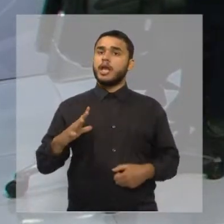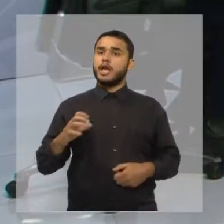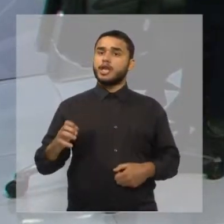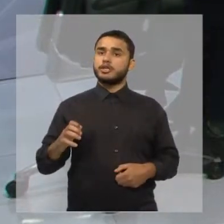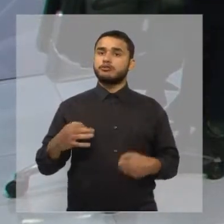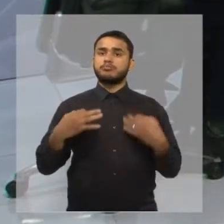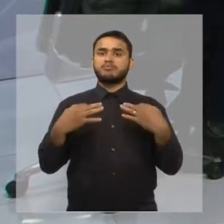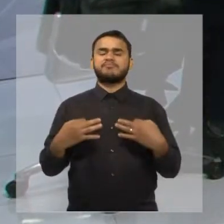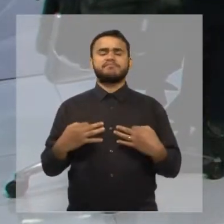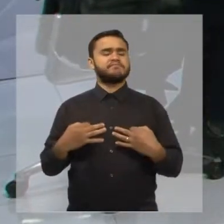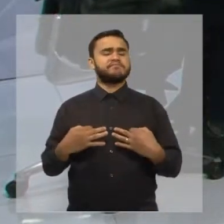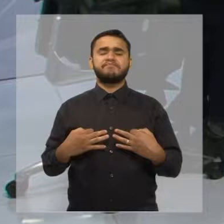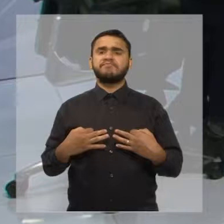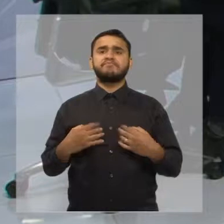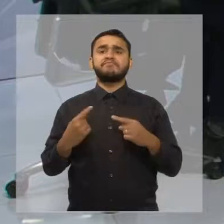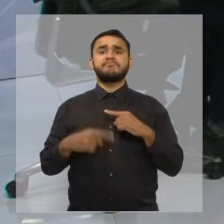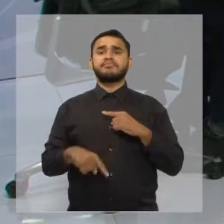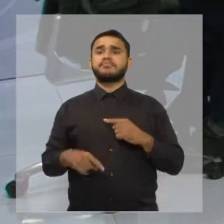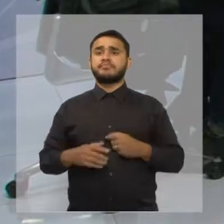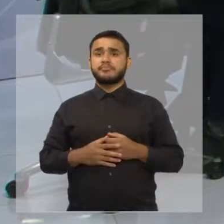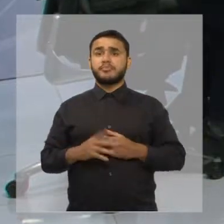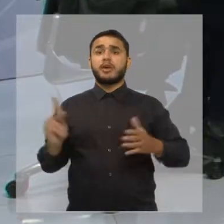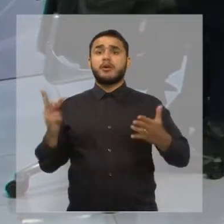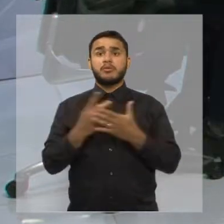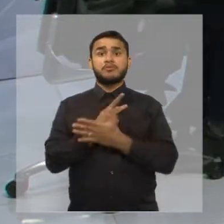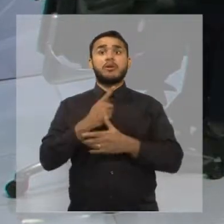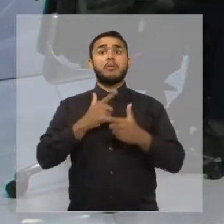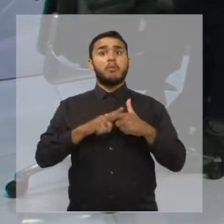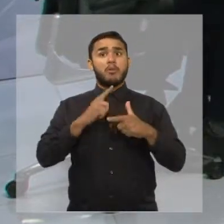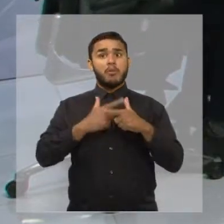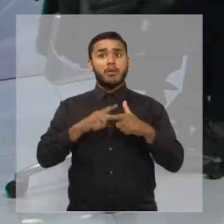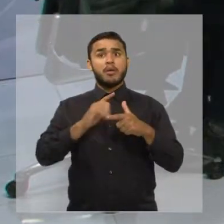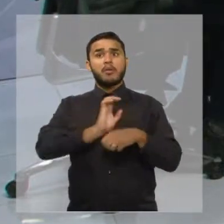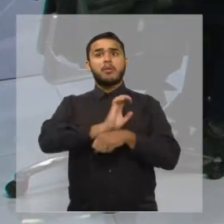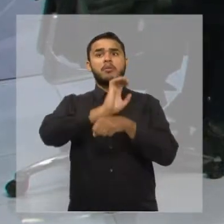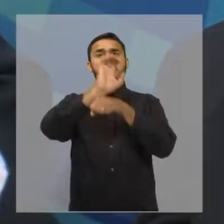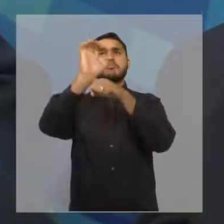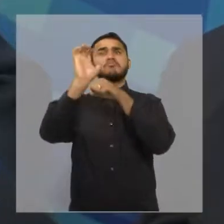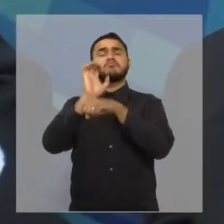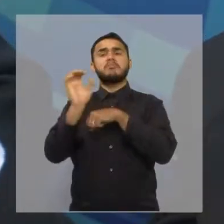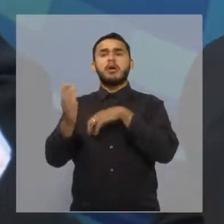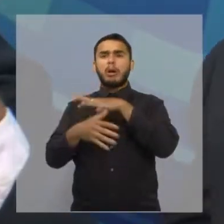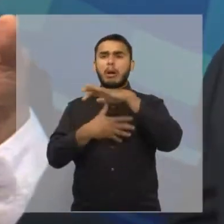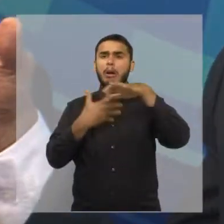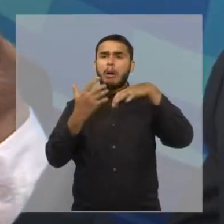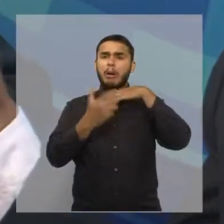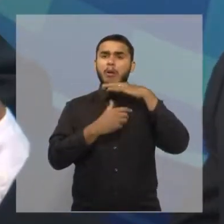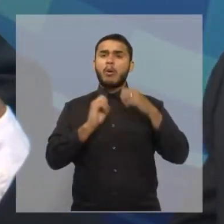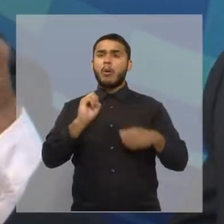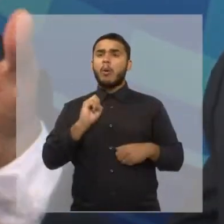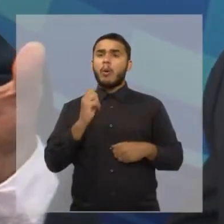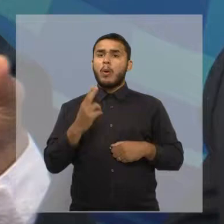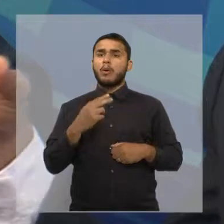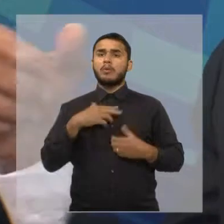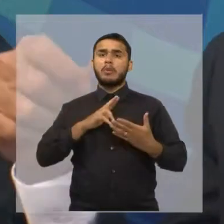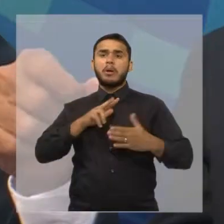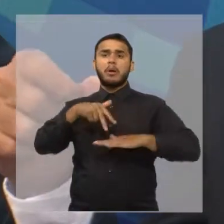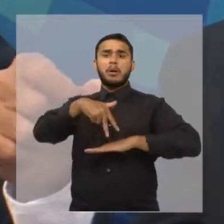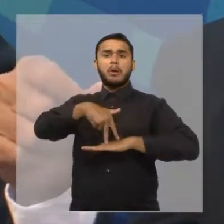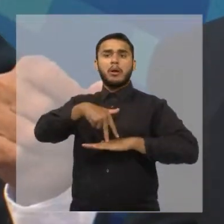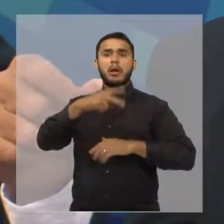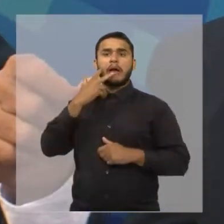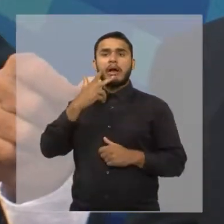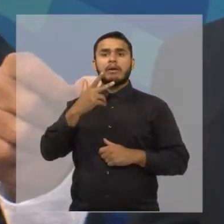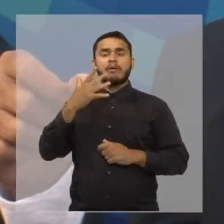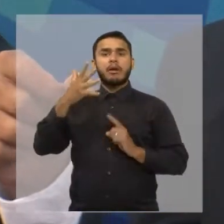isso pode, inclusive, trazer prejuízos diplomáticos. Menos do que essas declarações de palanque com relação a